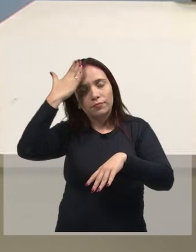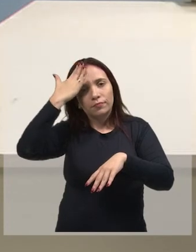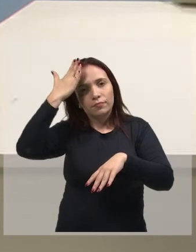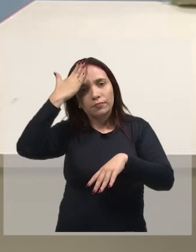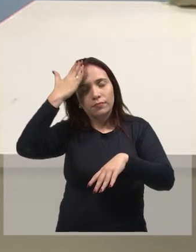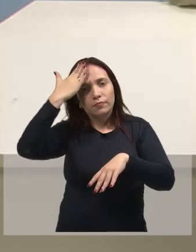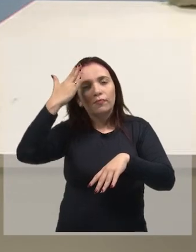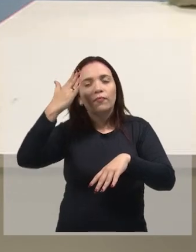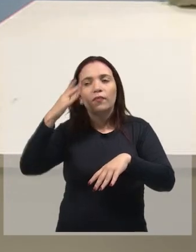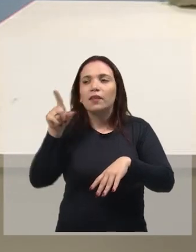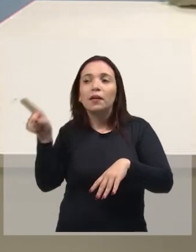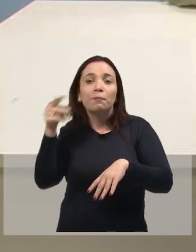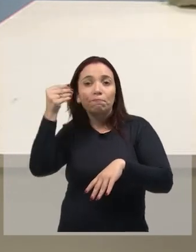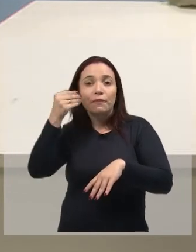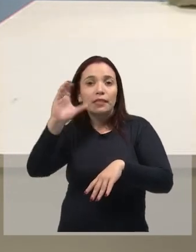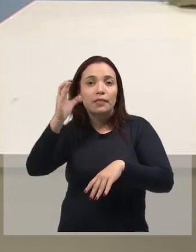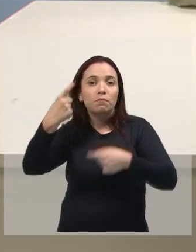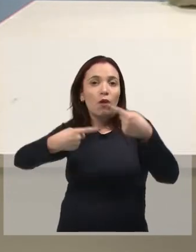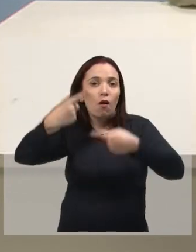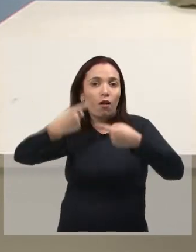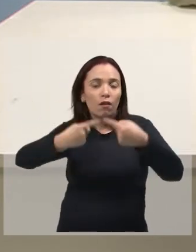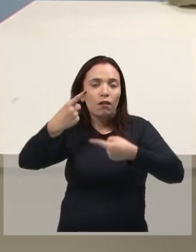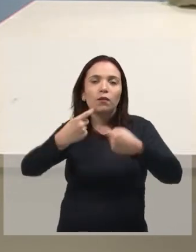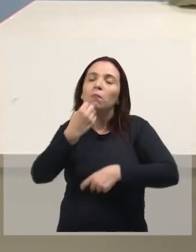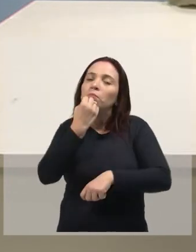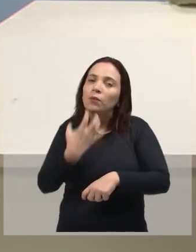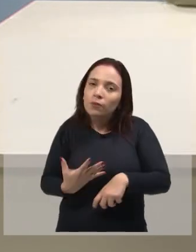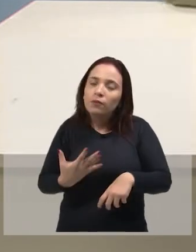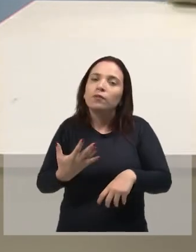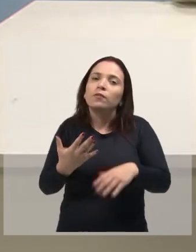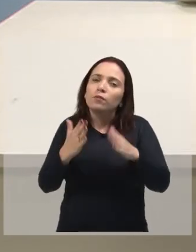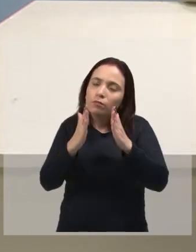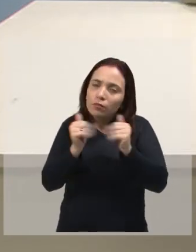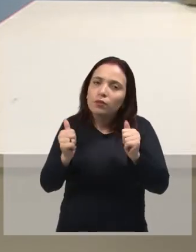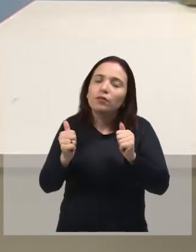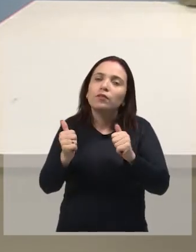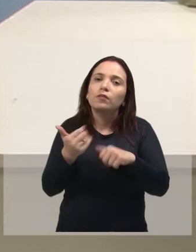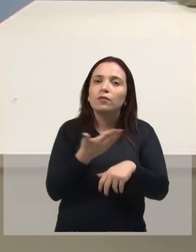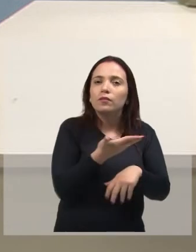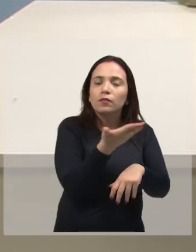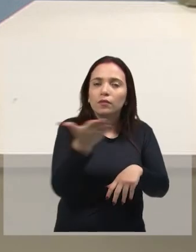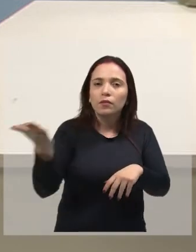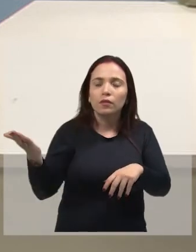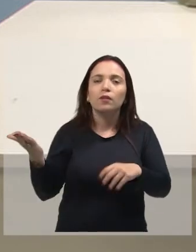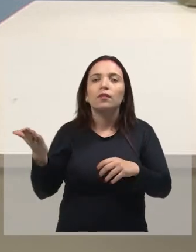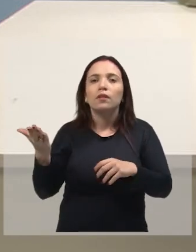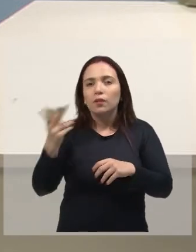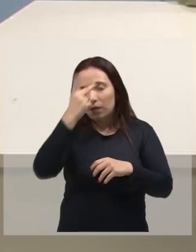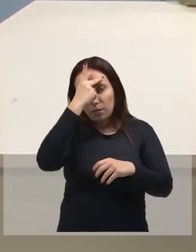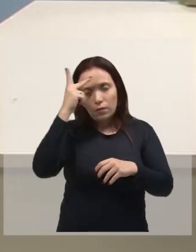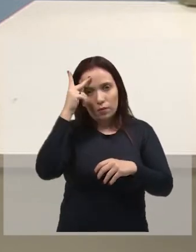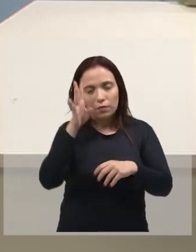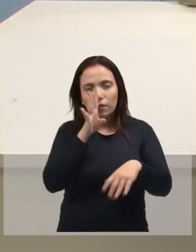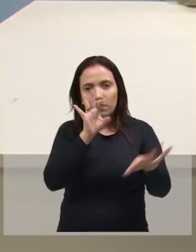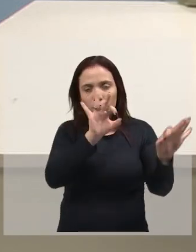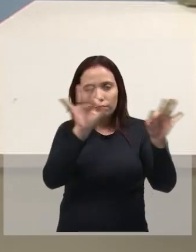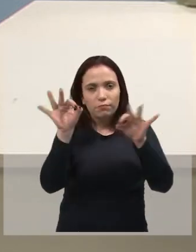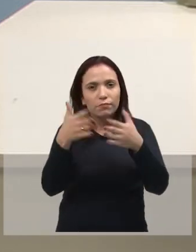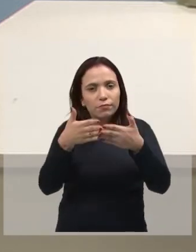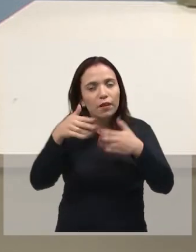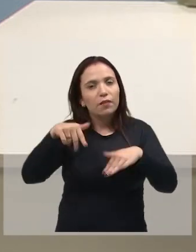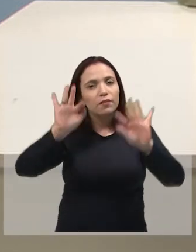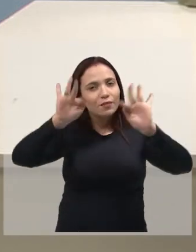pela sua ciência política, né, de modo que a gente vai pedindo aqui aos nossos telespectadores e telespectadoras a licença